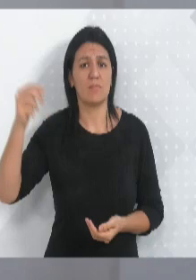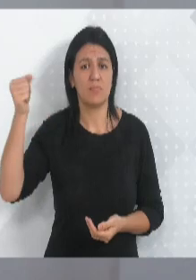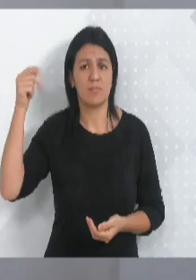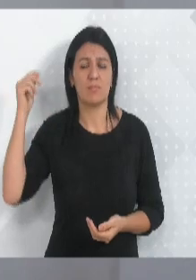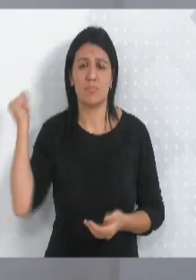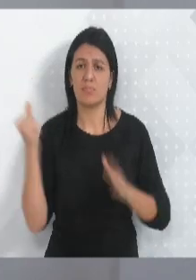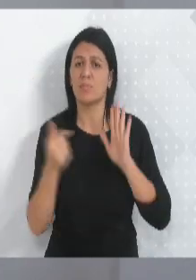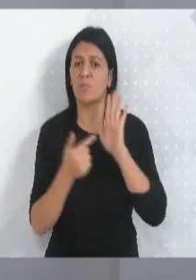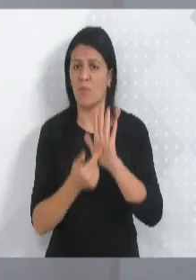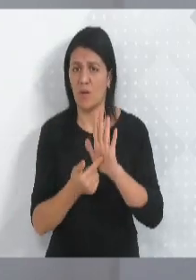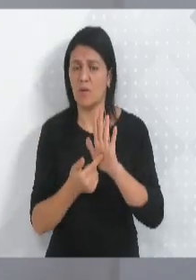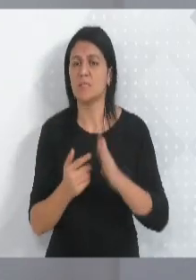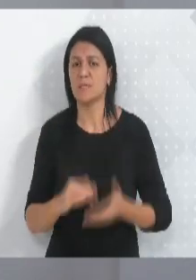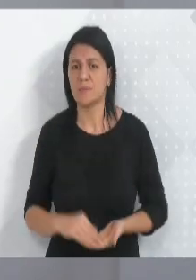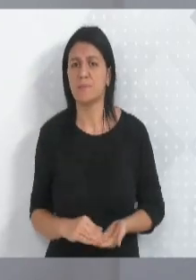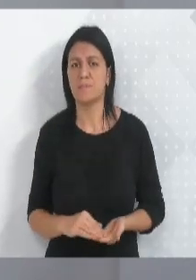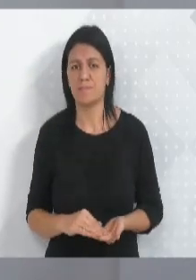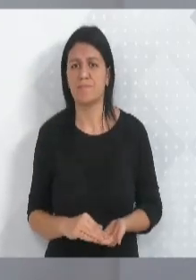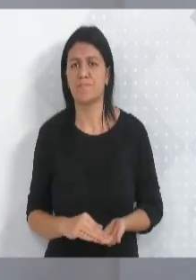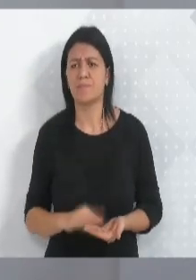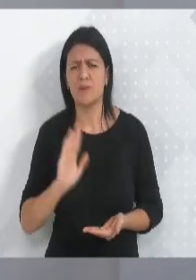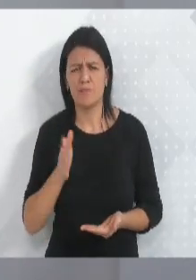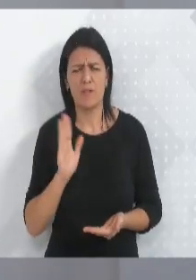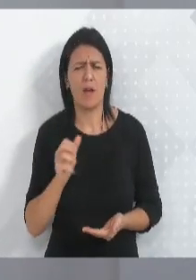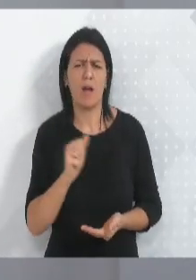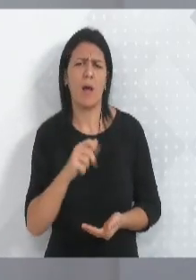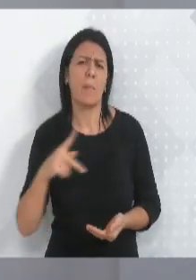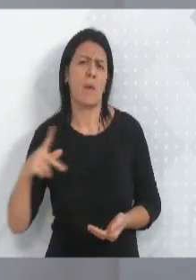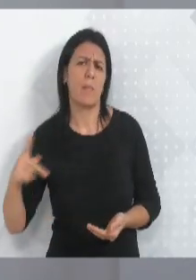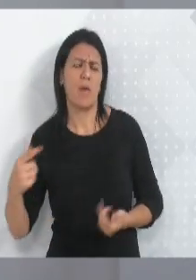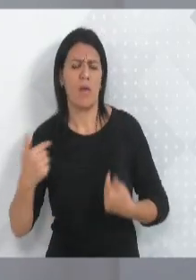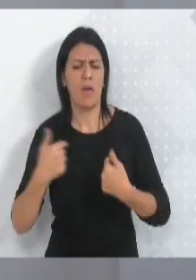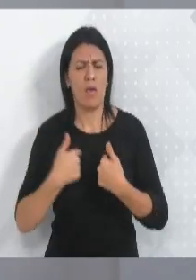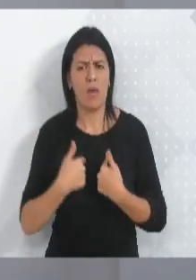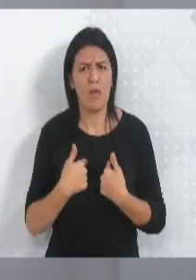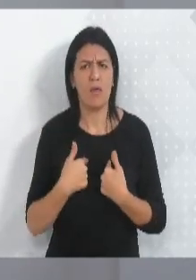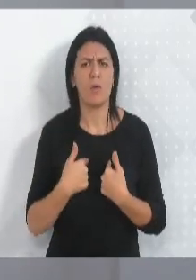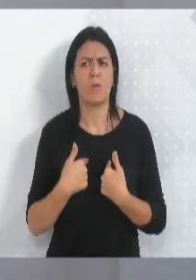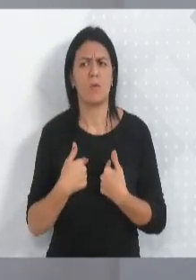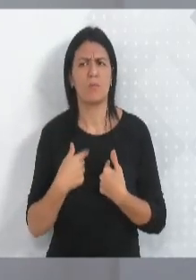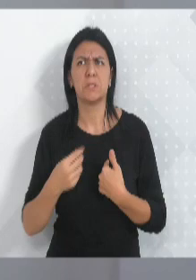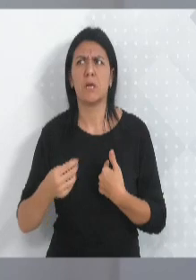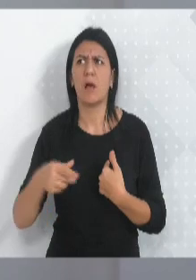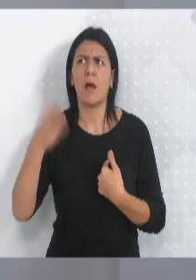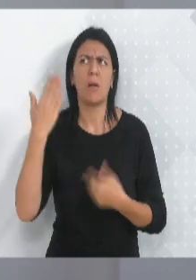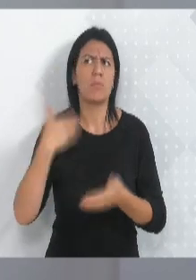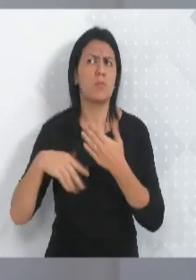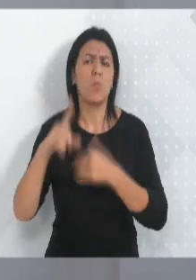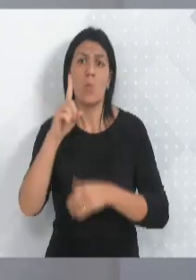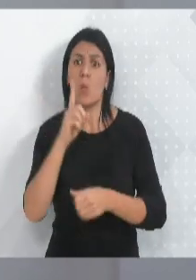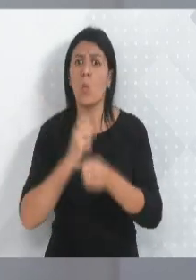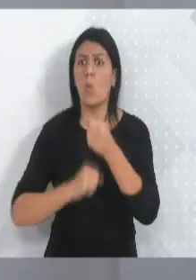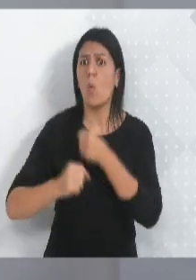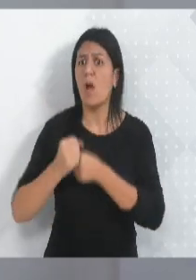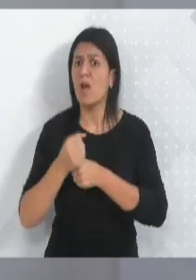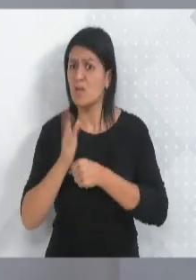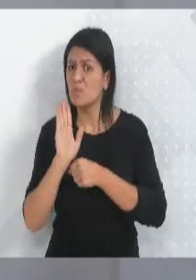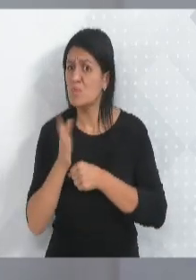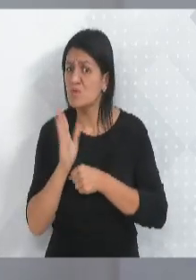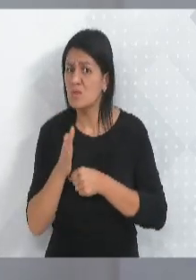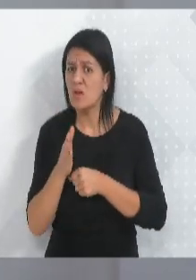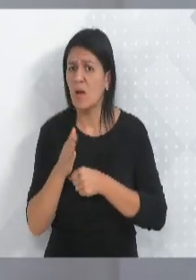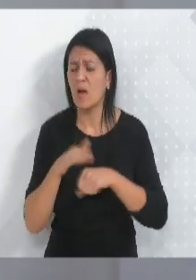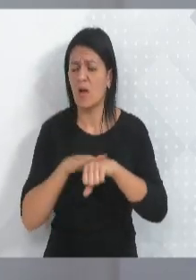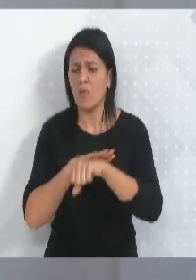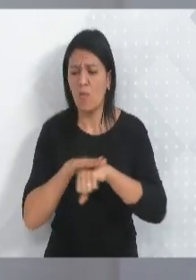expostas. Já a APP, eu aqui, já estamos há mais de um ano, senhores,